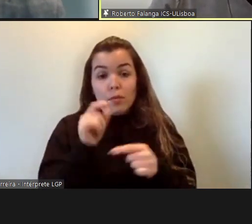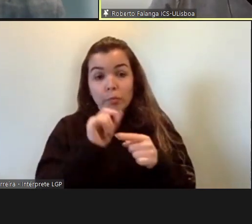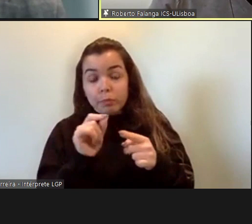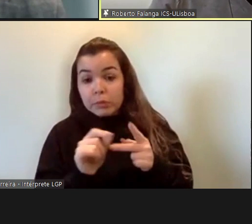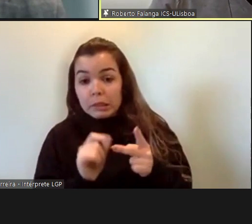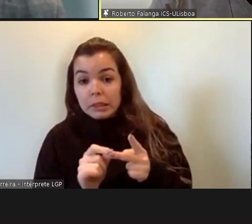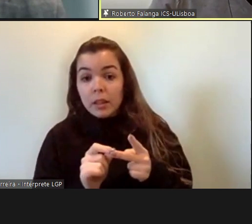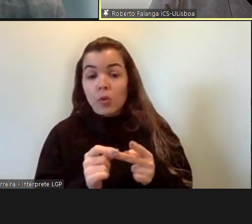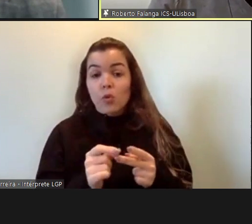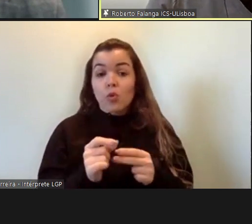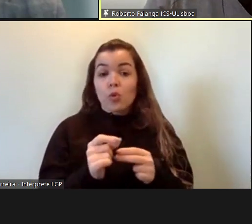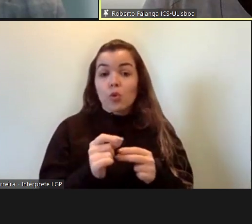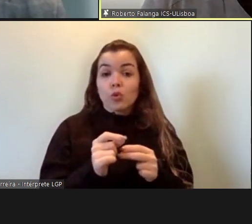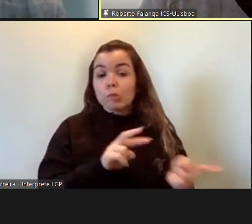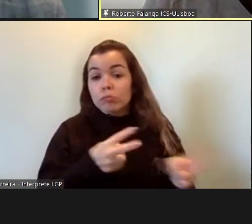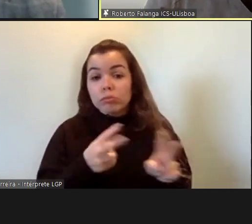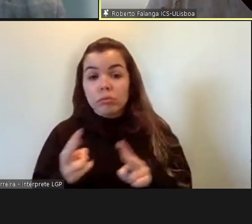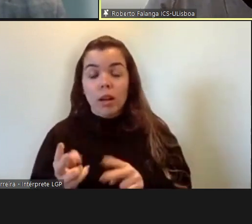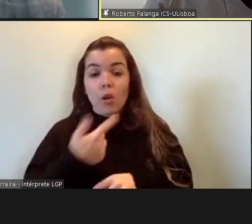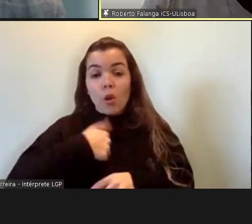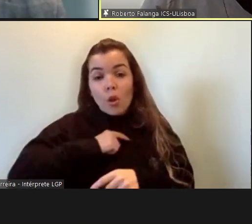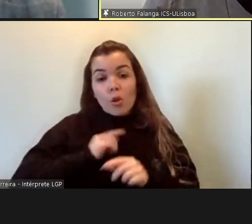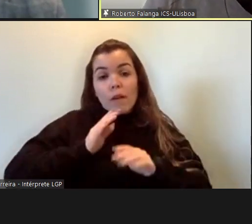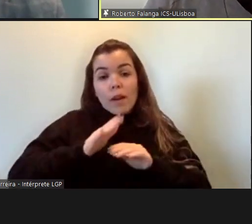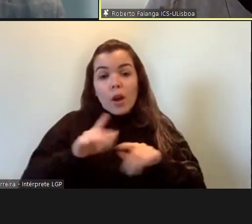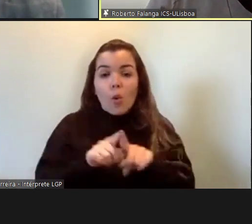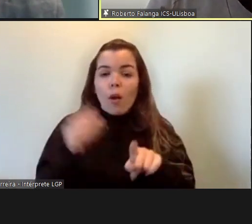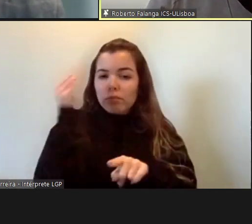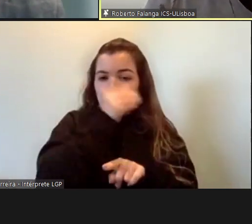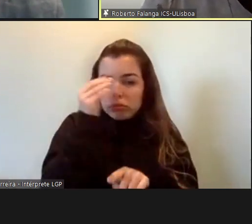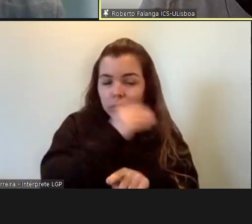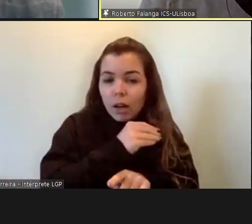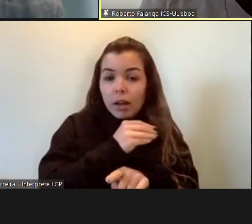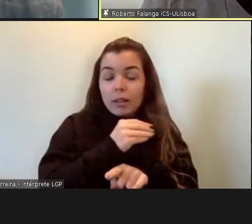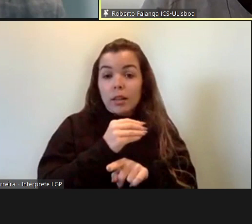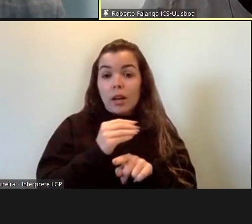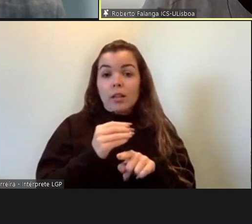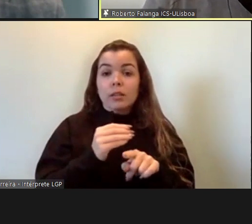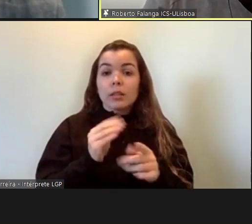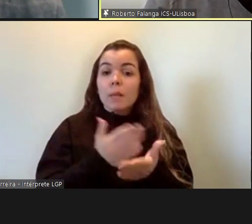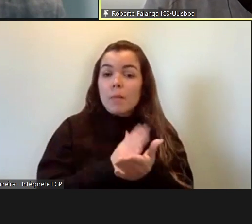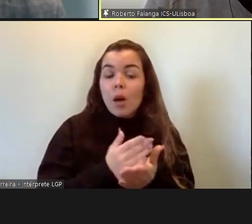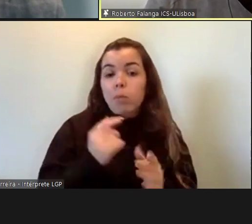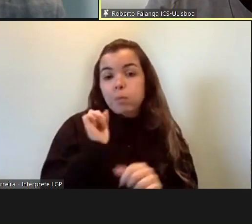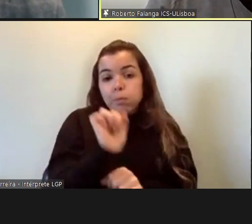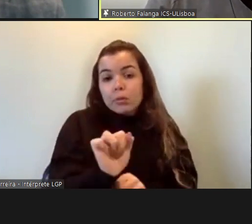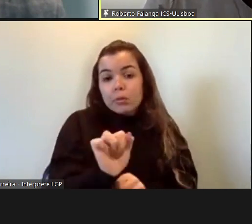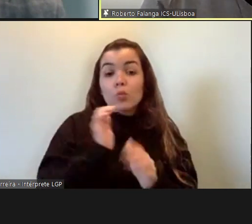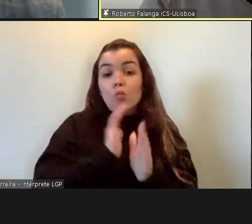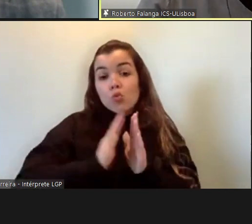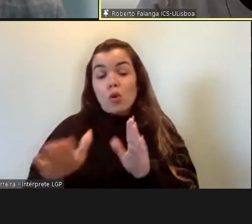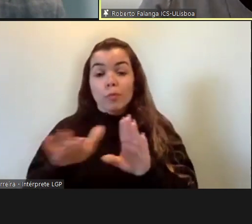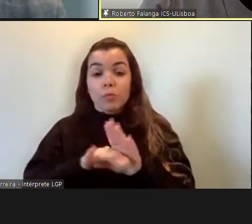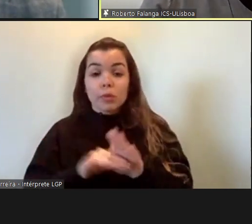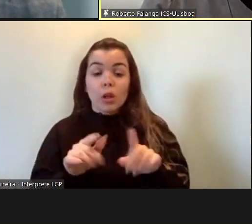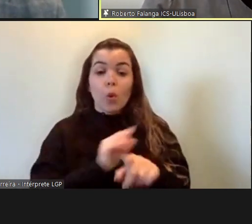nós estamos a falsificar a própria ambição dos processos participativos, que é incluir quem não